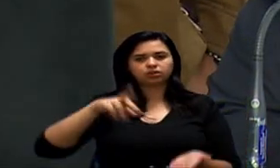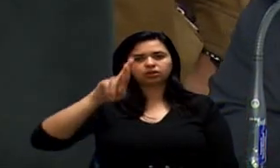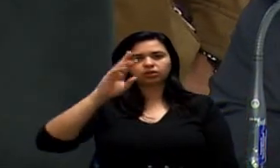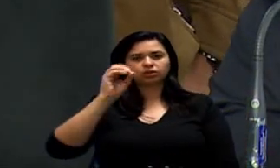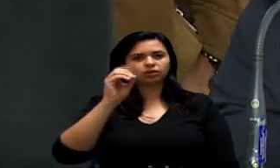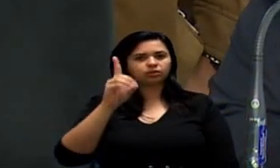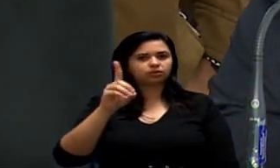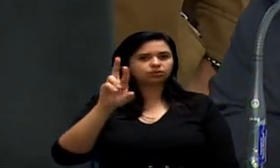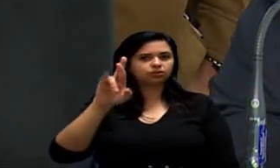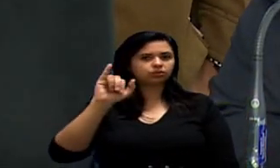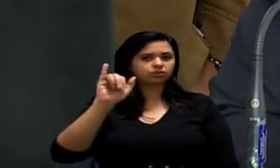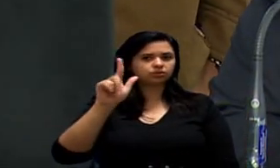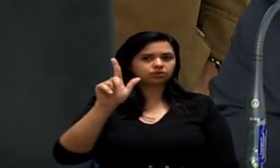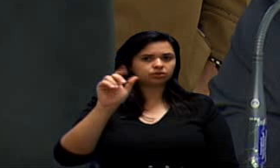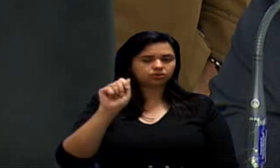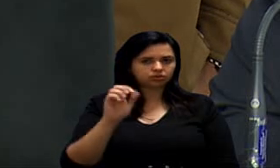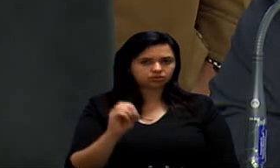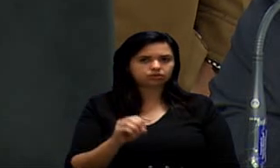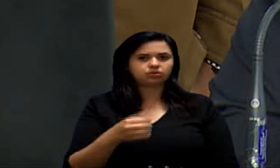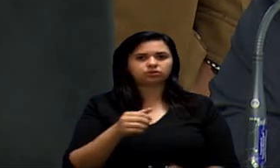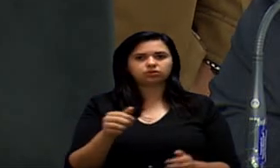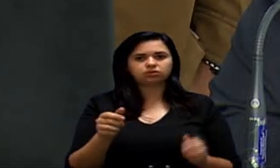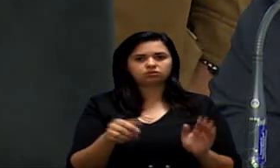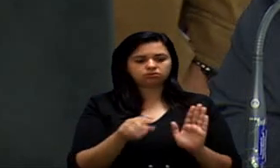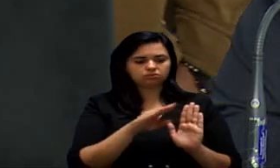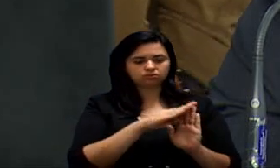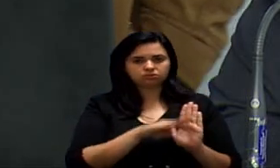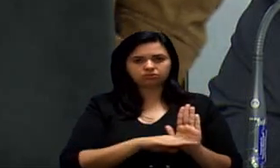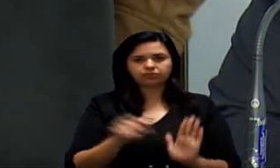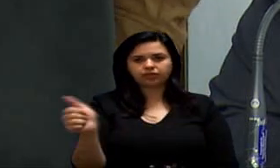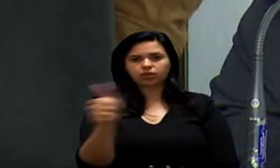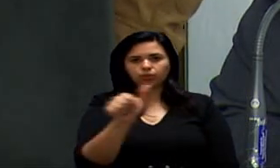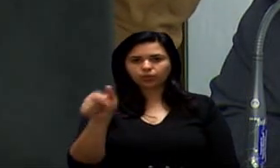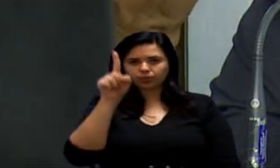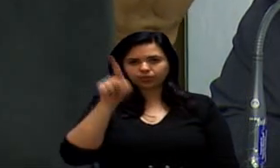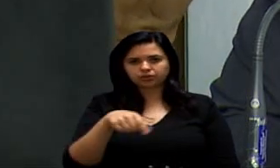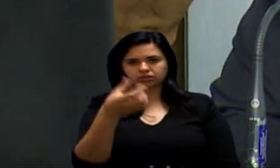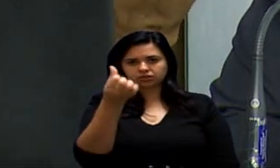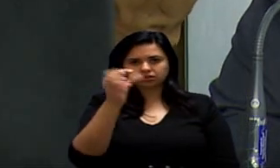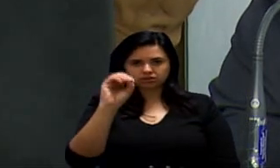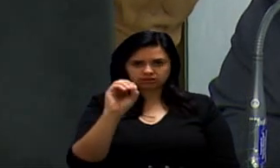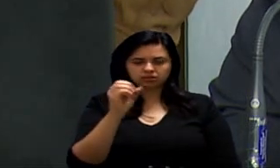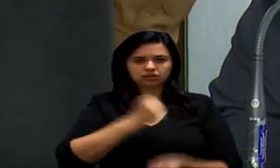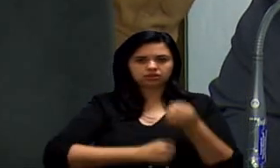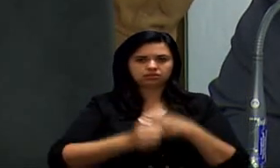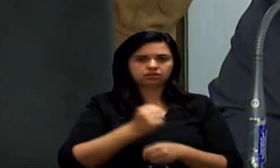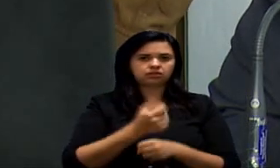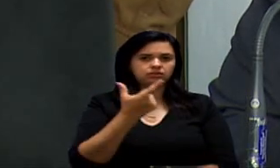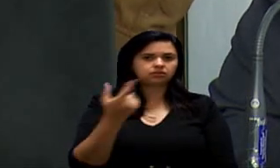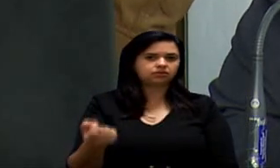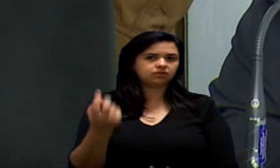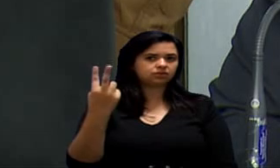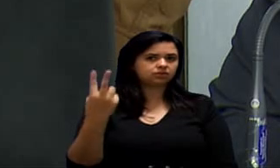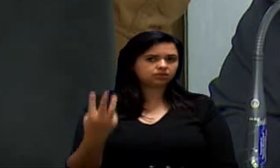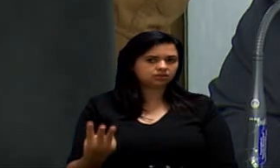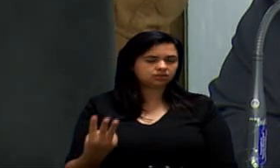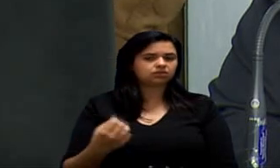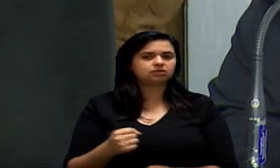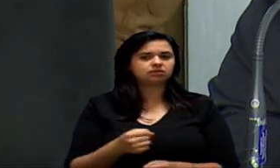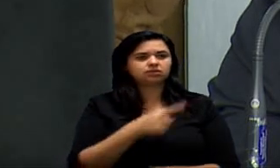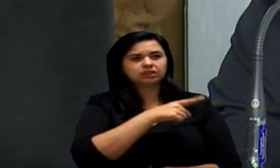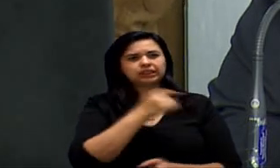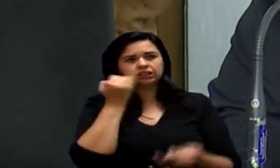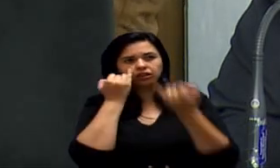O 11.160.23 do vereador Rodrigo do Treviso, solicitando ao Executivo informações sobre os serviços